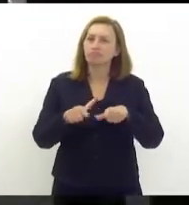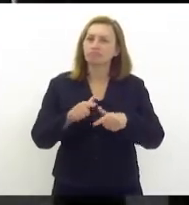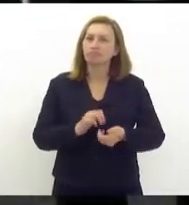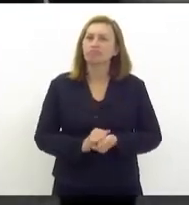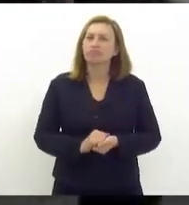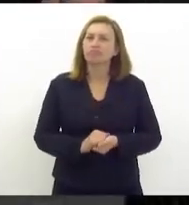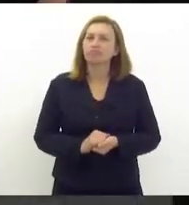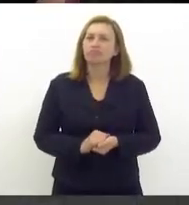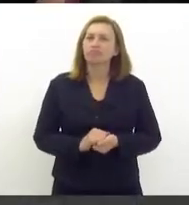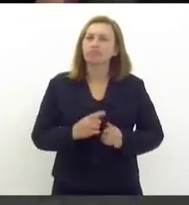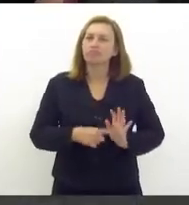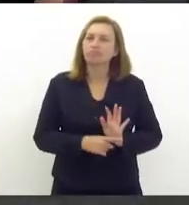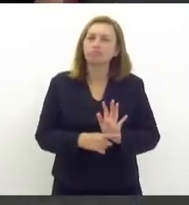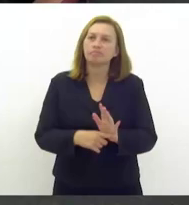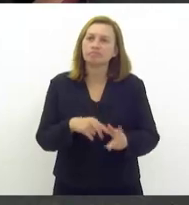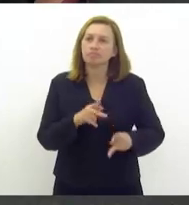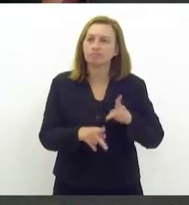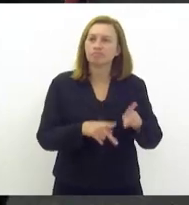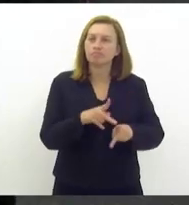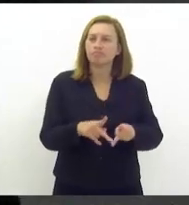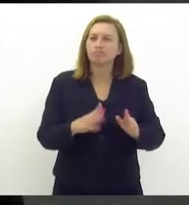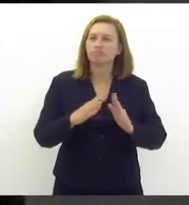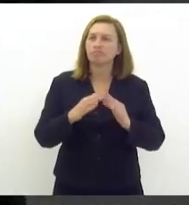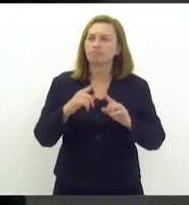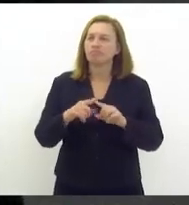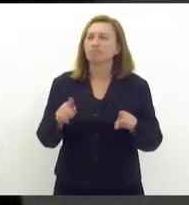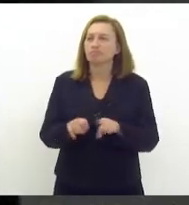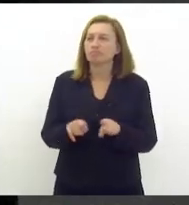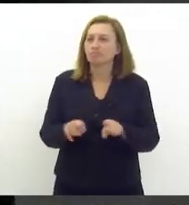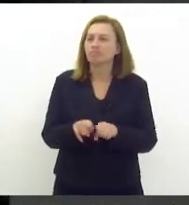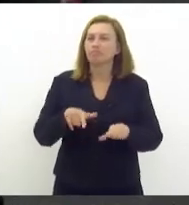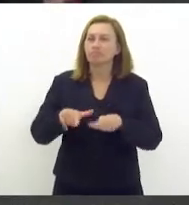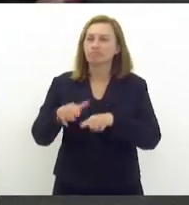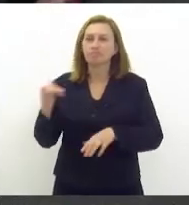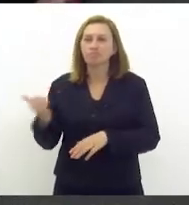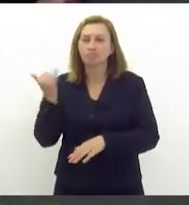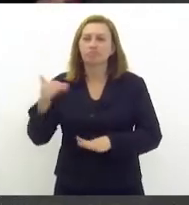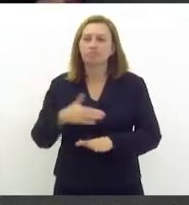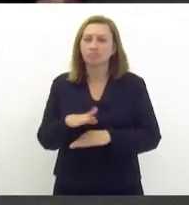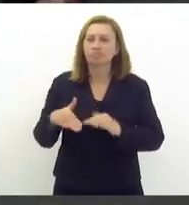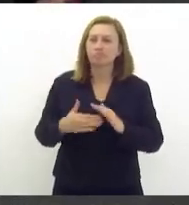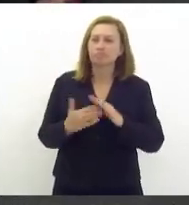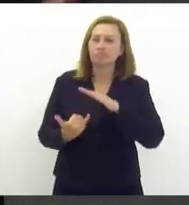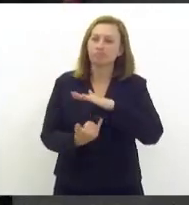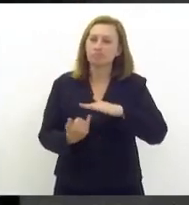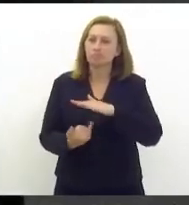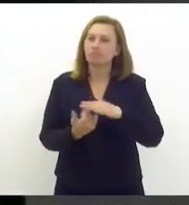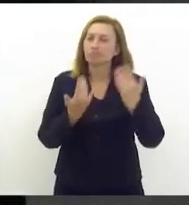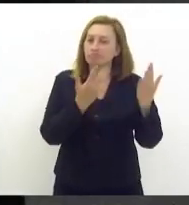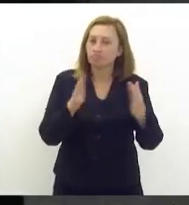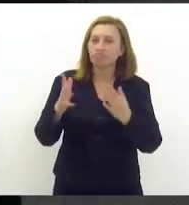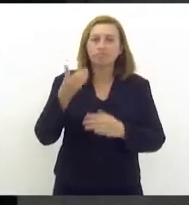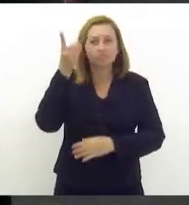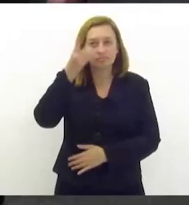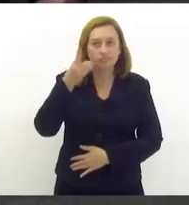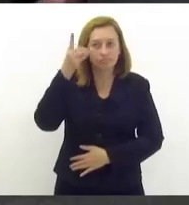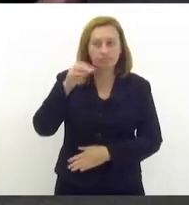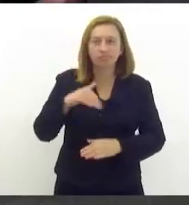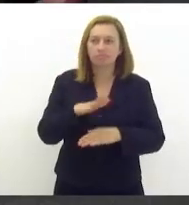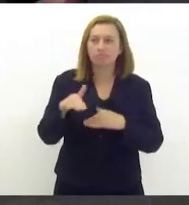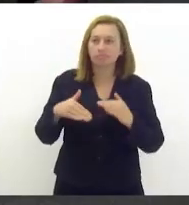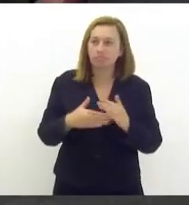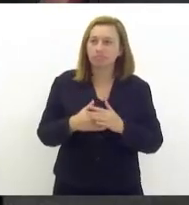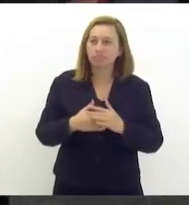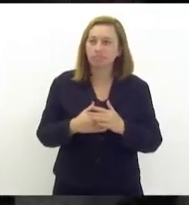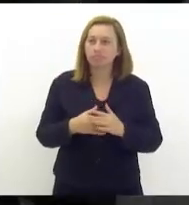em prol do Povo as igrejas também fazem um trabalho importante como todas as instituições Então parabéns ao Deputado e a todos